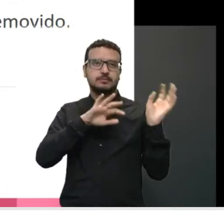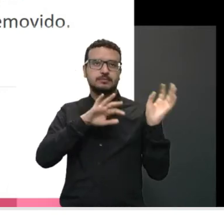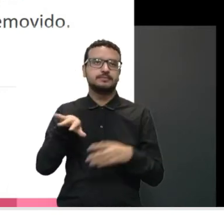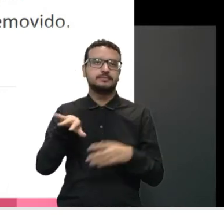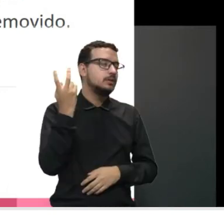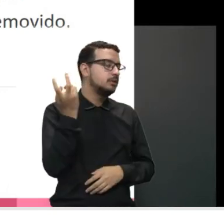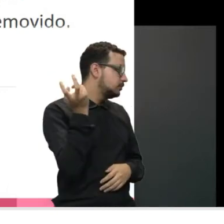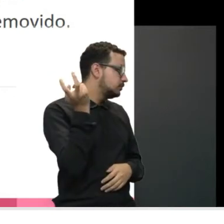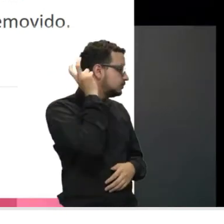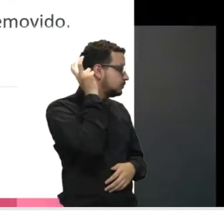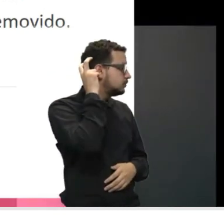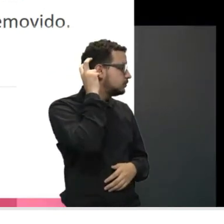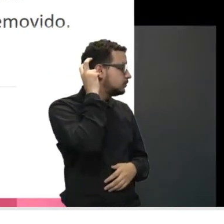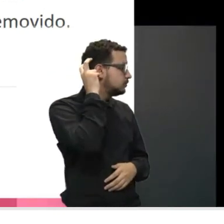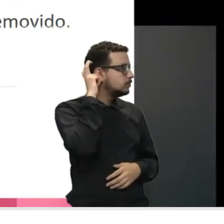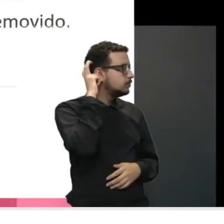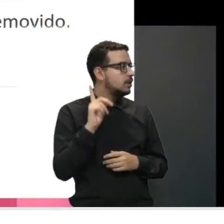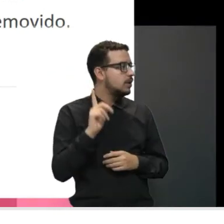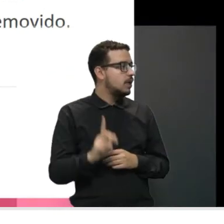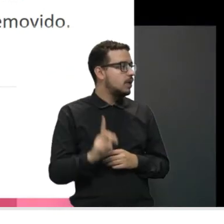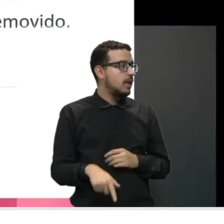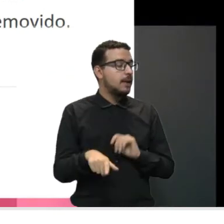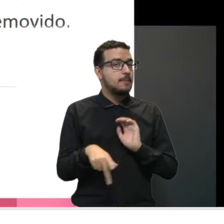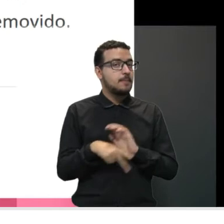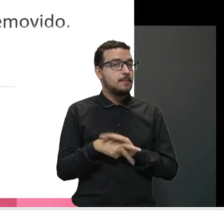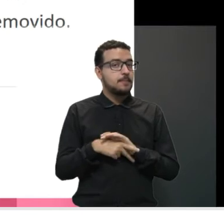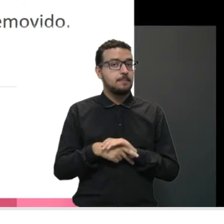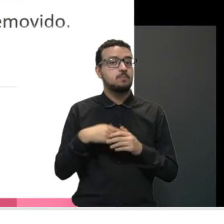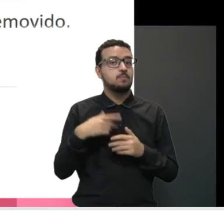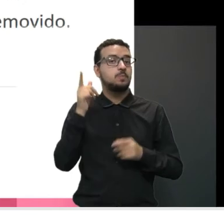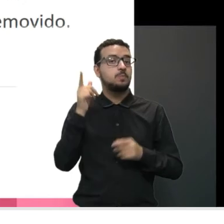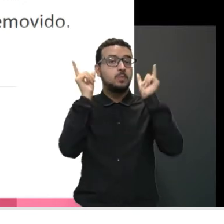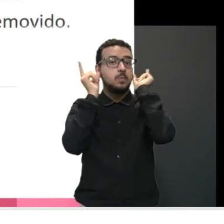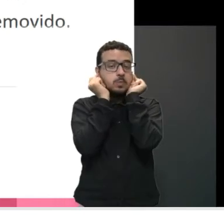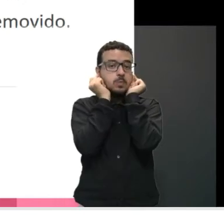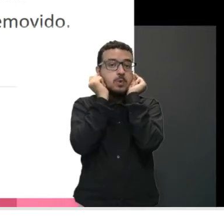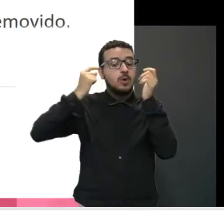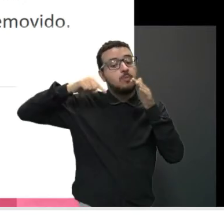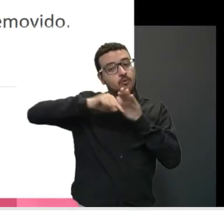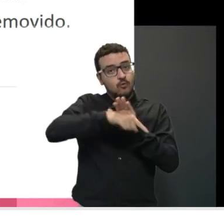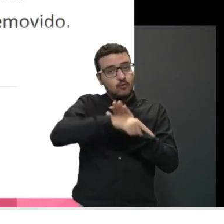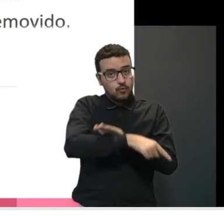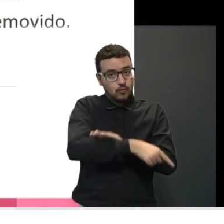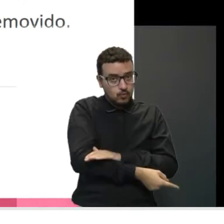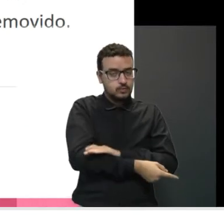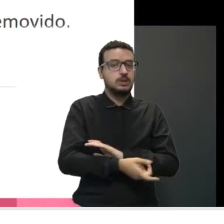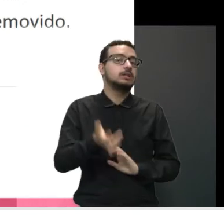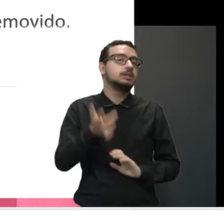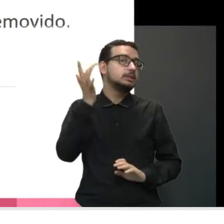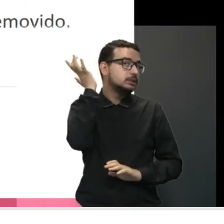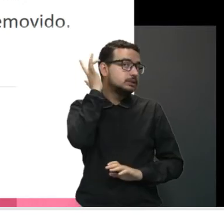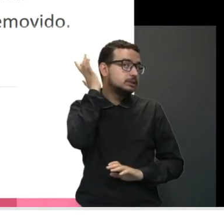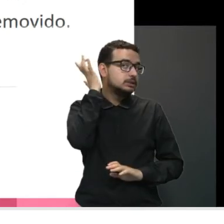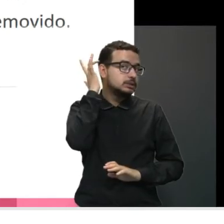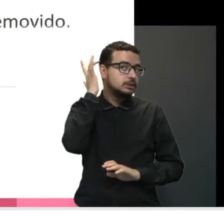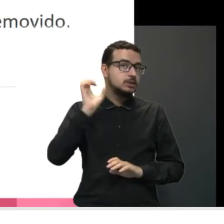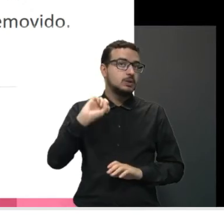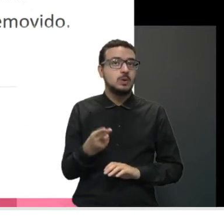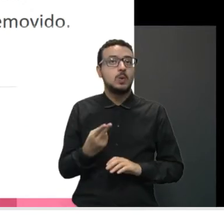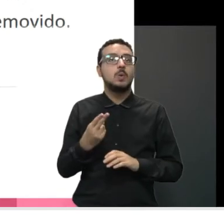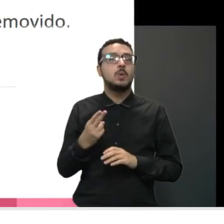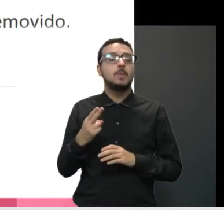neurosensoriais ou mista. Quando é mista, precisa ter o componente neurosensorial, porque é cóclea, tá?